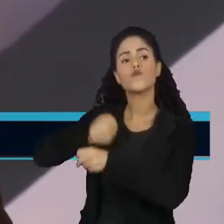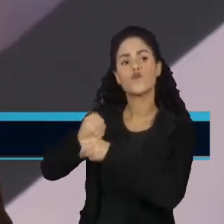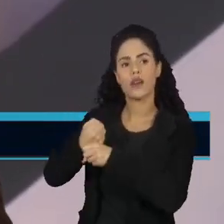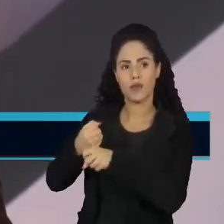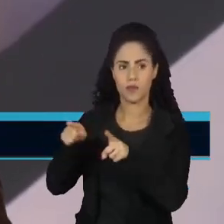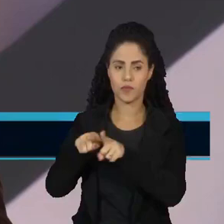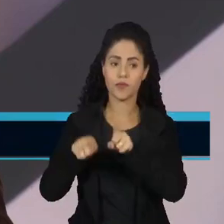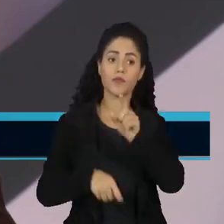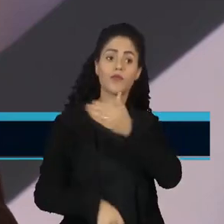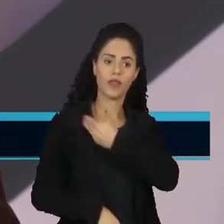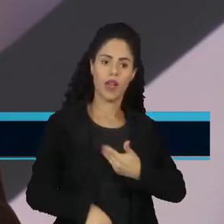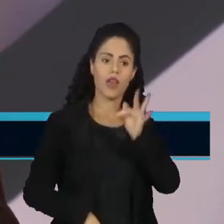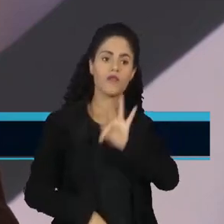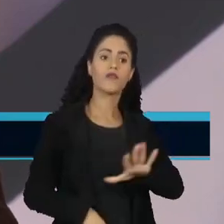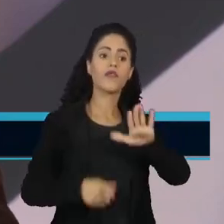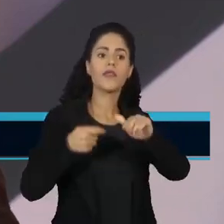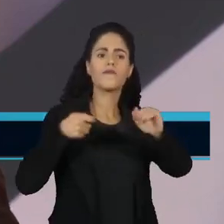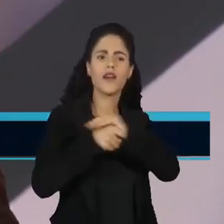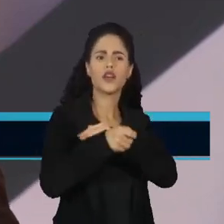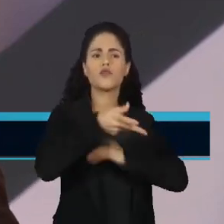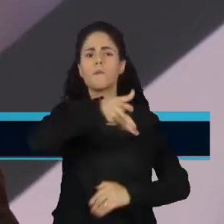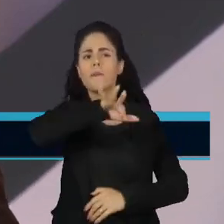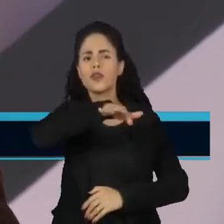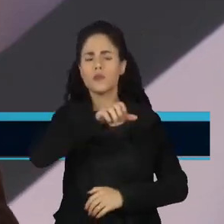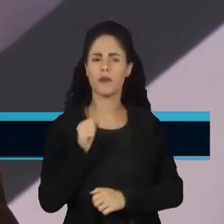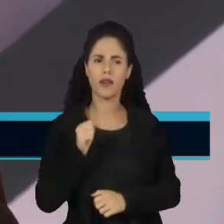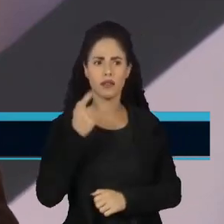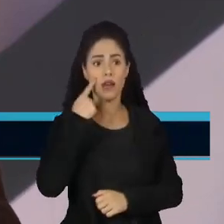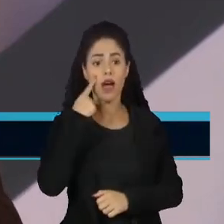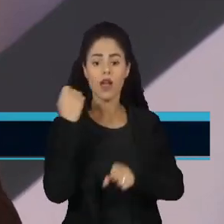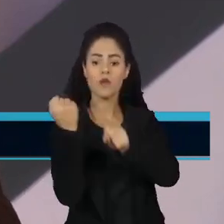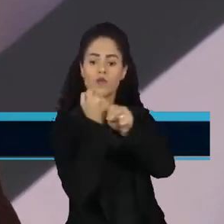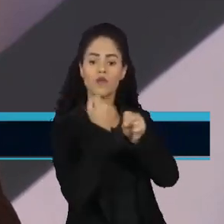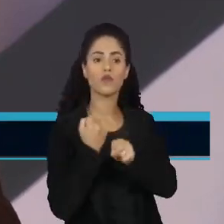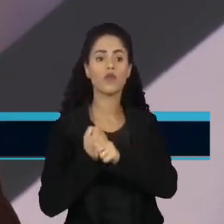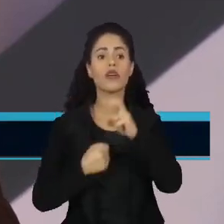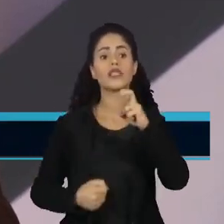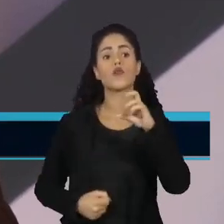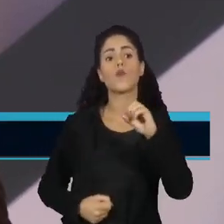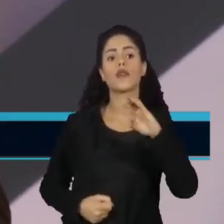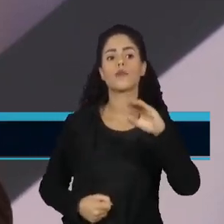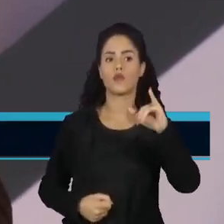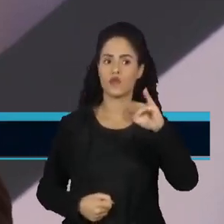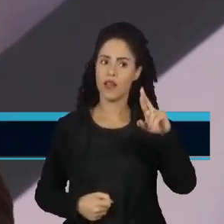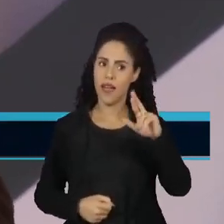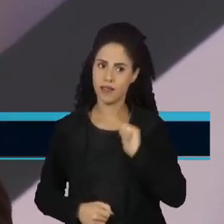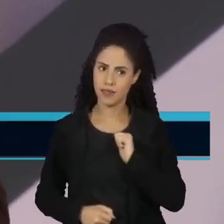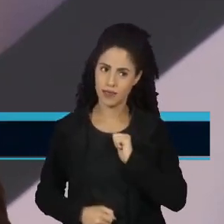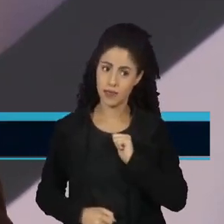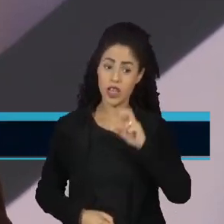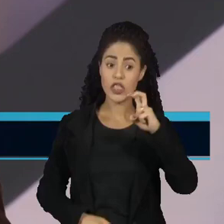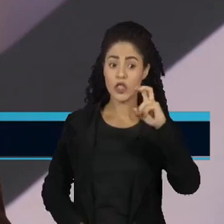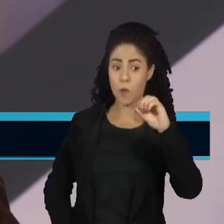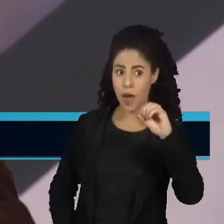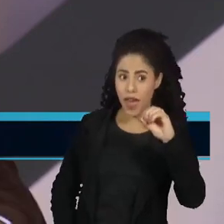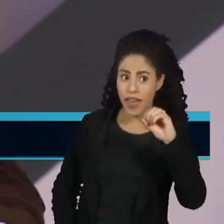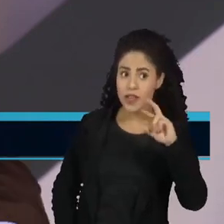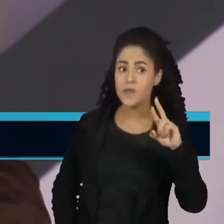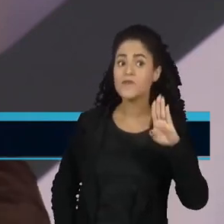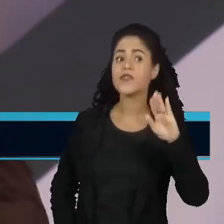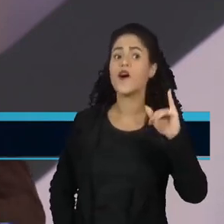a união investe em média e em infraestrutura 50 bilhões então 50 bilhões de investimento em